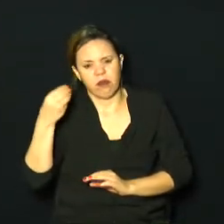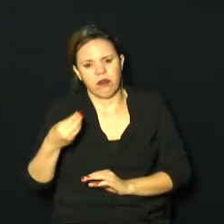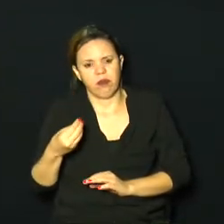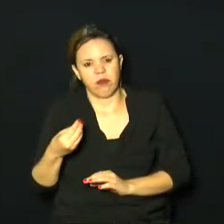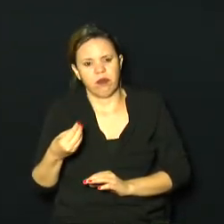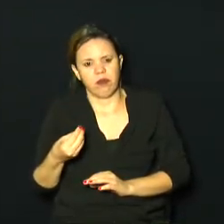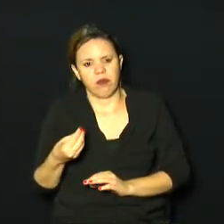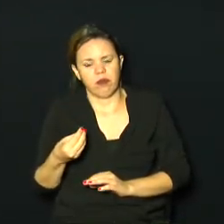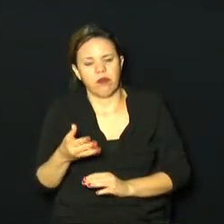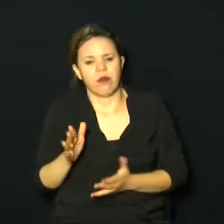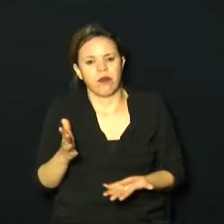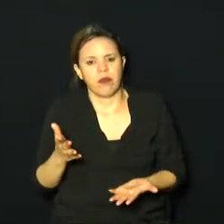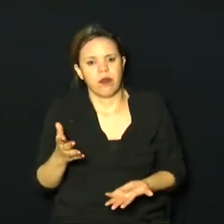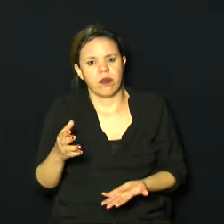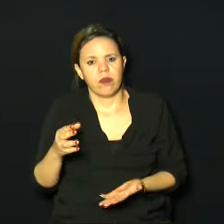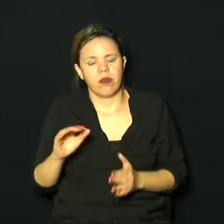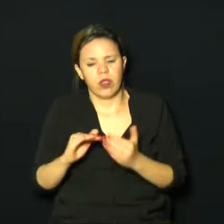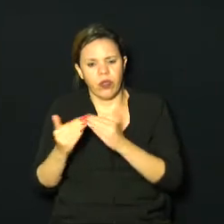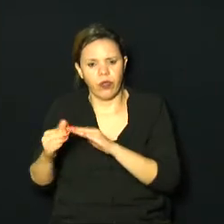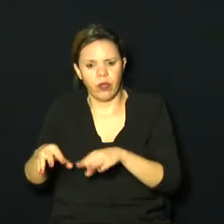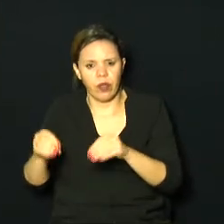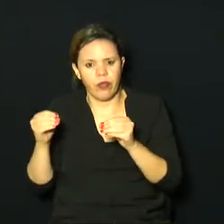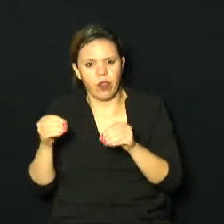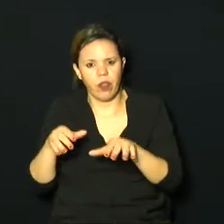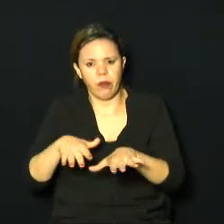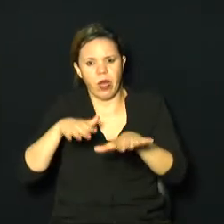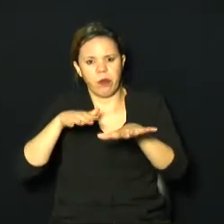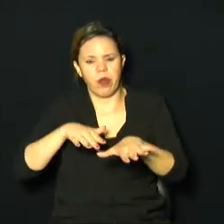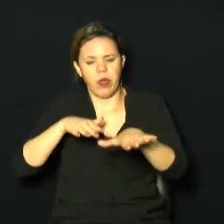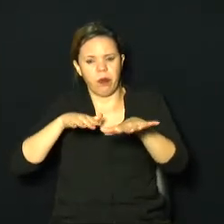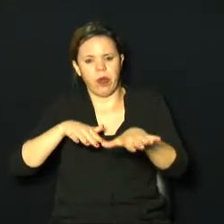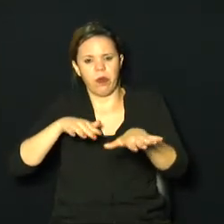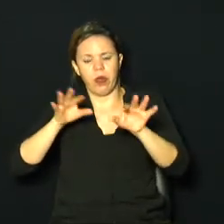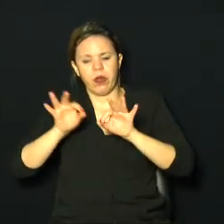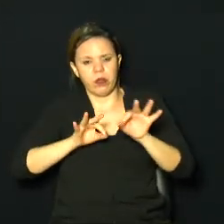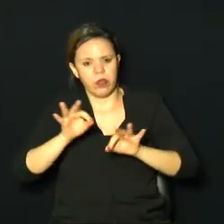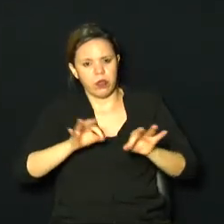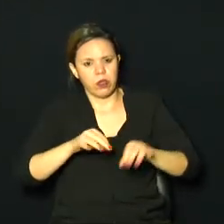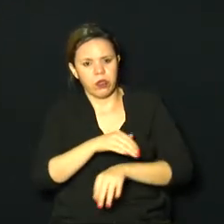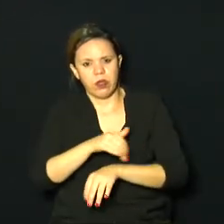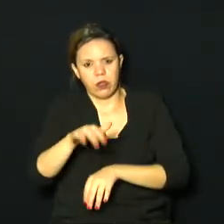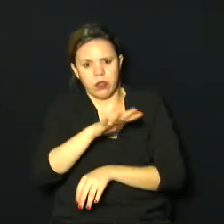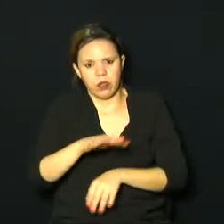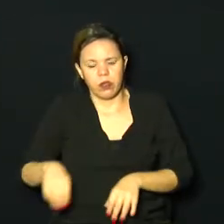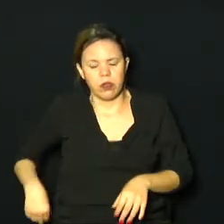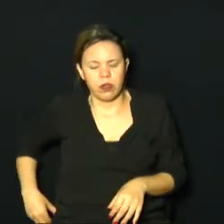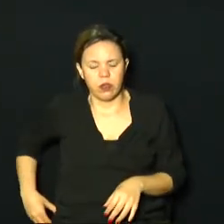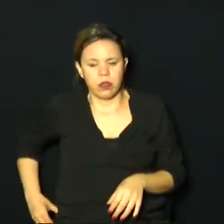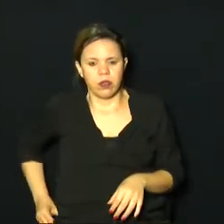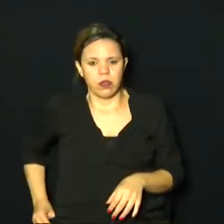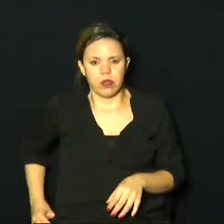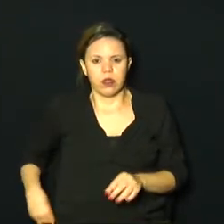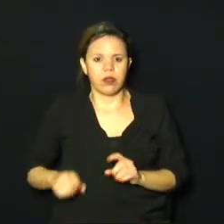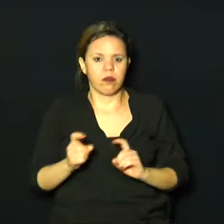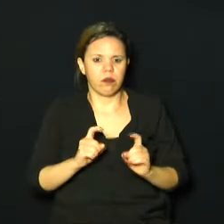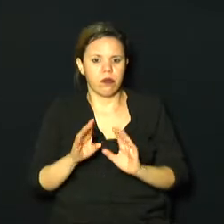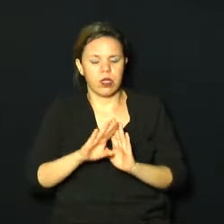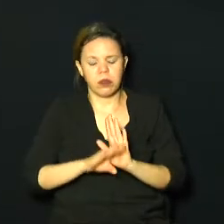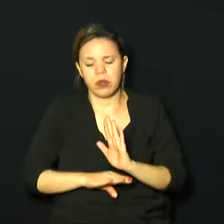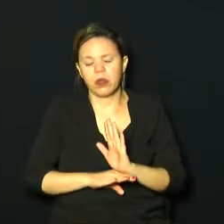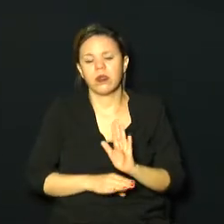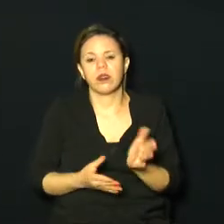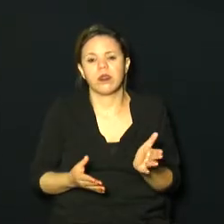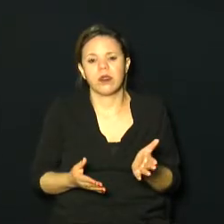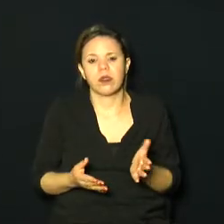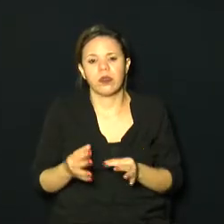porque o Nelson Mandela tomou as ruas, se organiza, como está registrado na ata de reunião com o juízo, quando o secretário